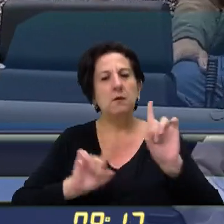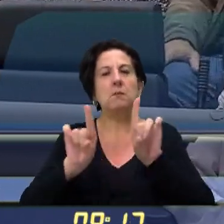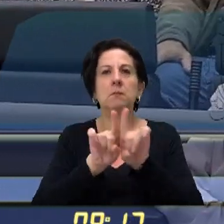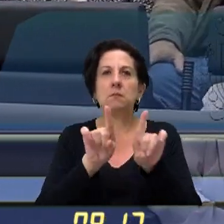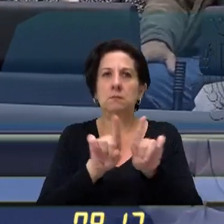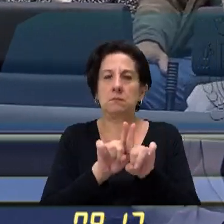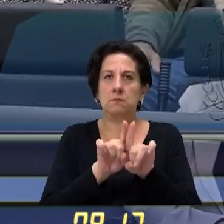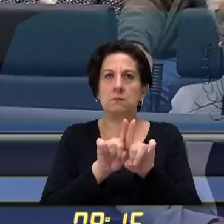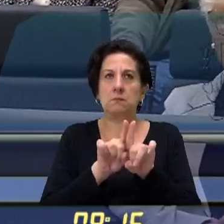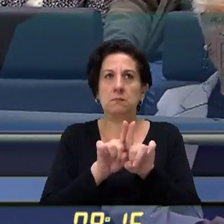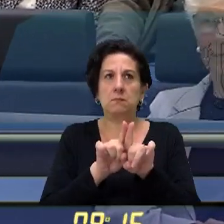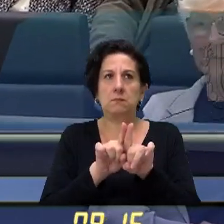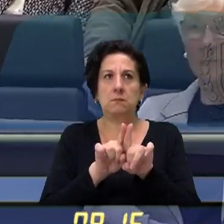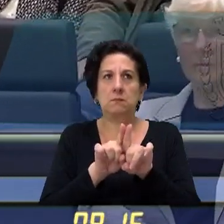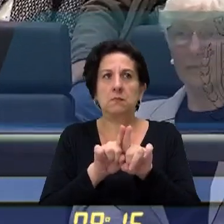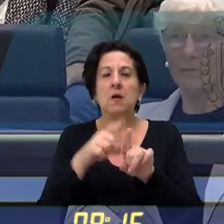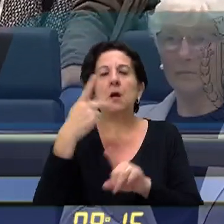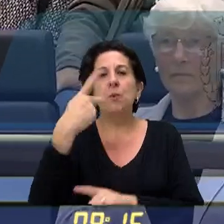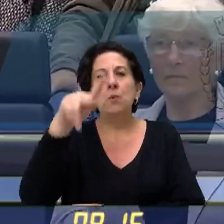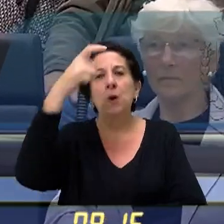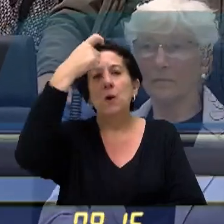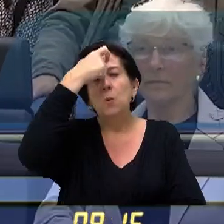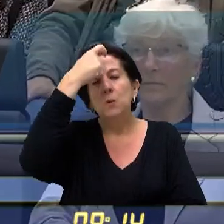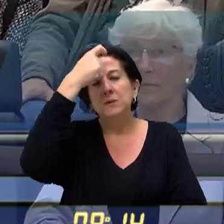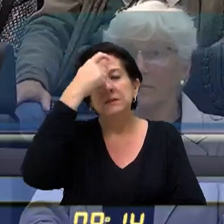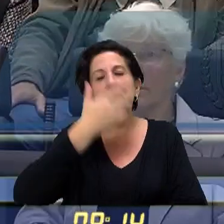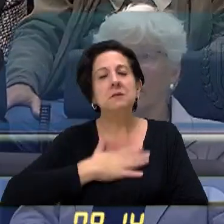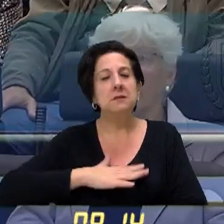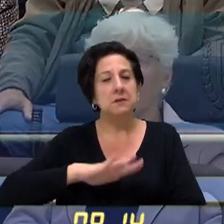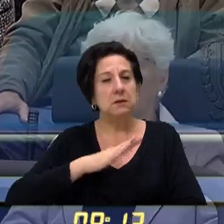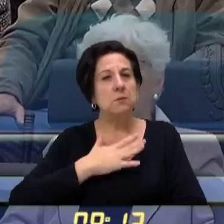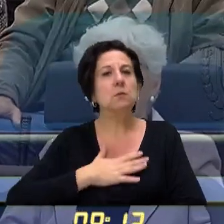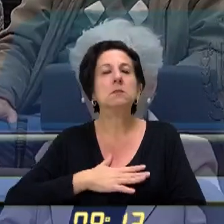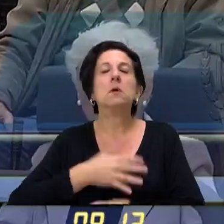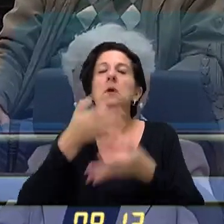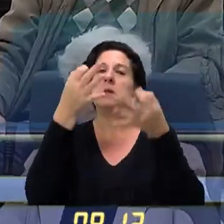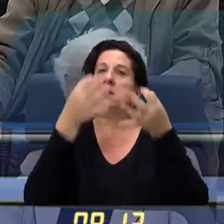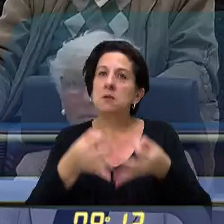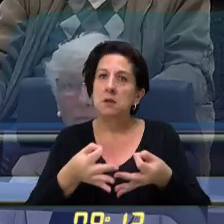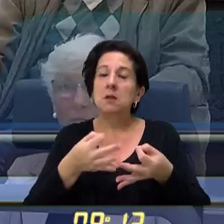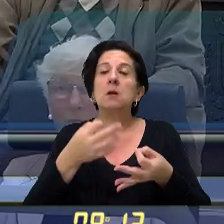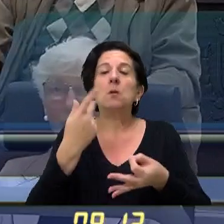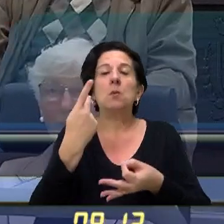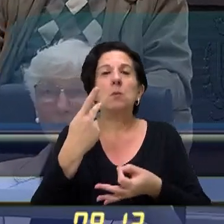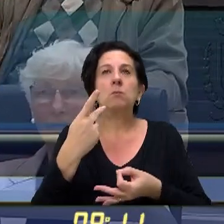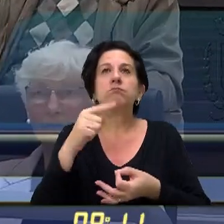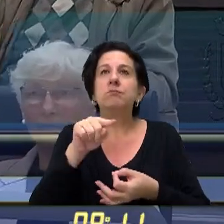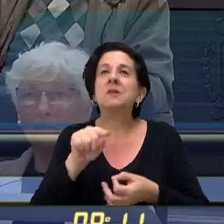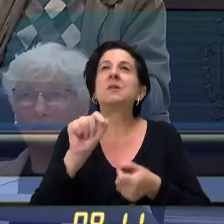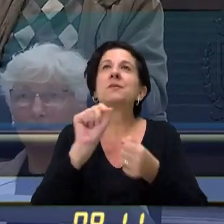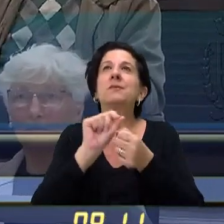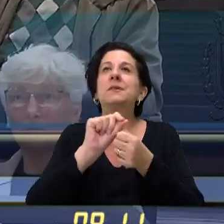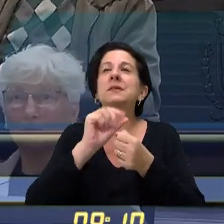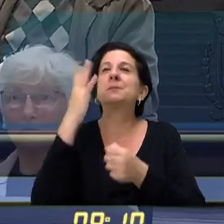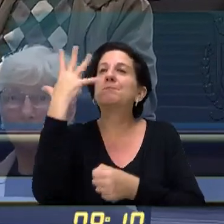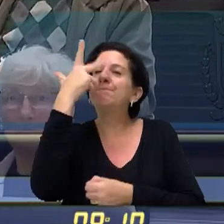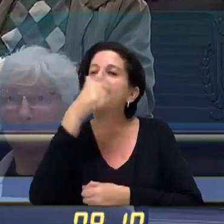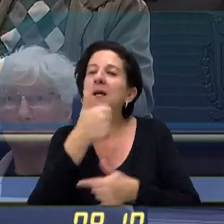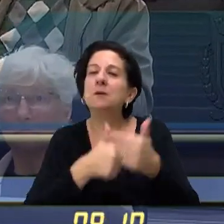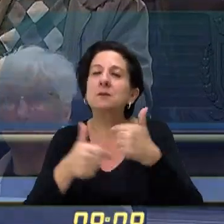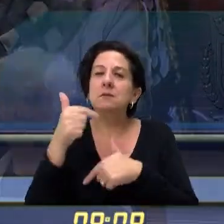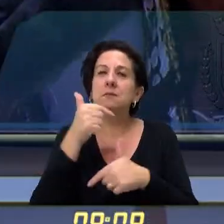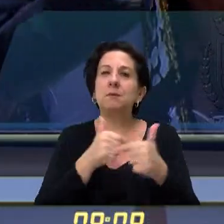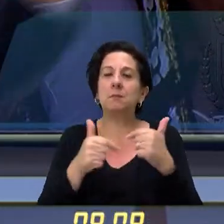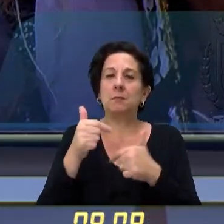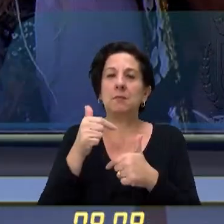Então, fique com a memória, com sua consciência tranquila, porque, com certeza, enquanto você esteve lá, você fez um belo e um grande